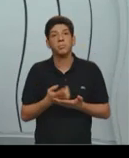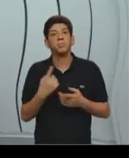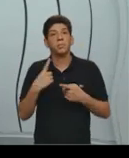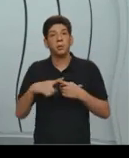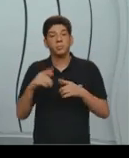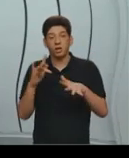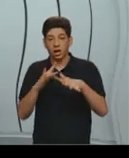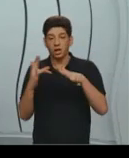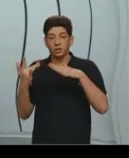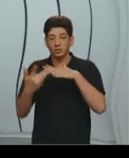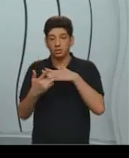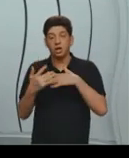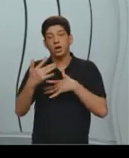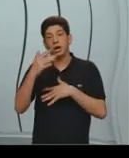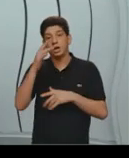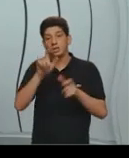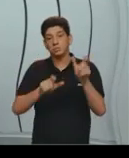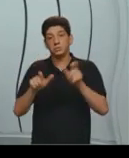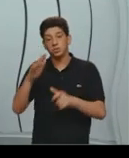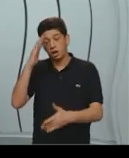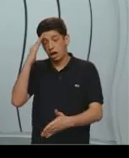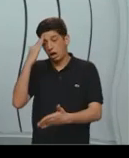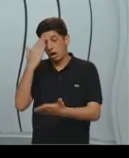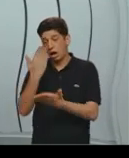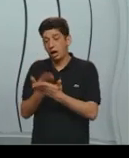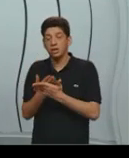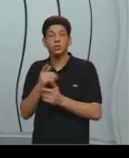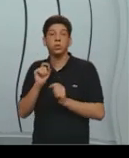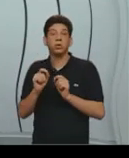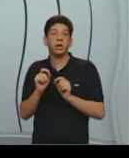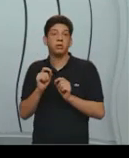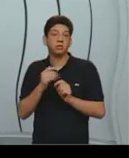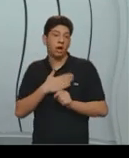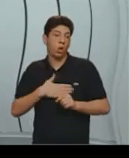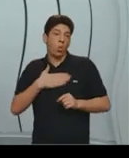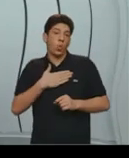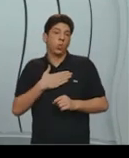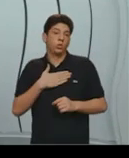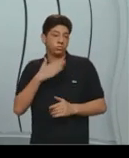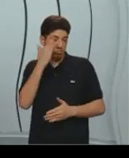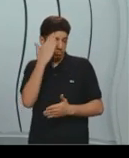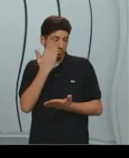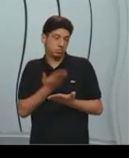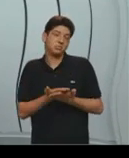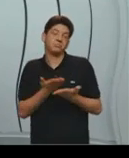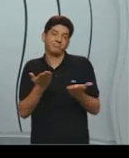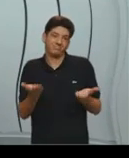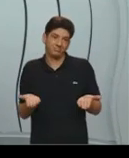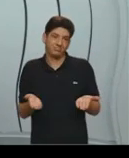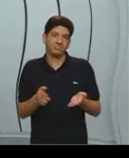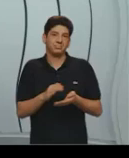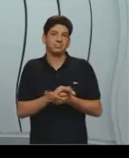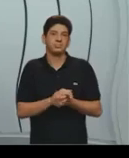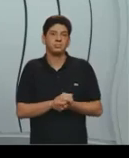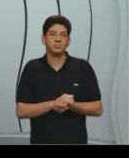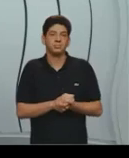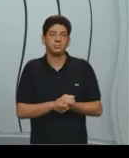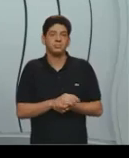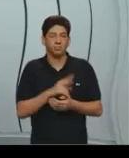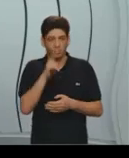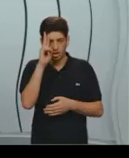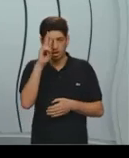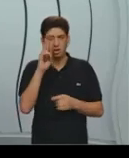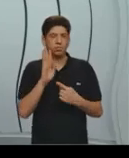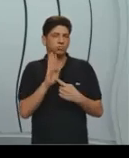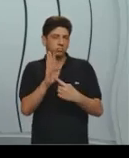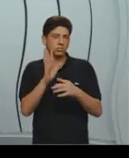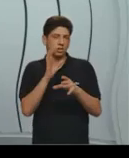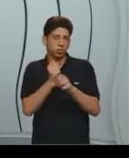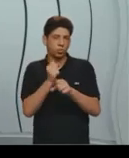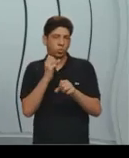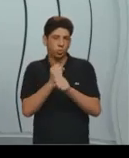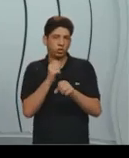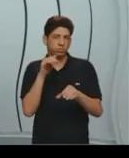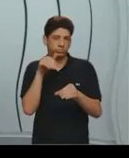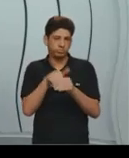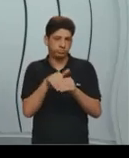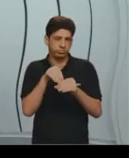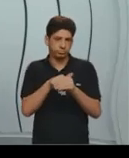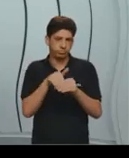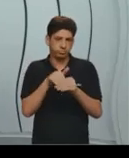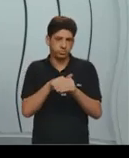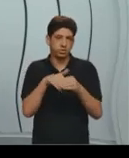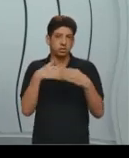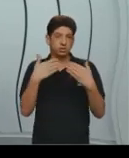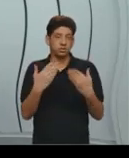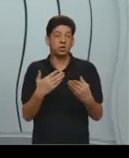questão de conveniência. E a gente percebe que quando a gente vê o cálculo lá rapidinho do coeficiente eleitoral,